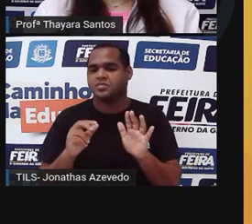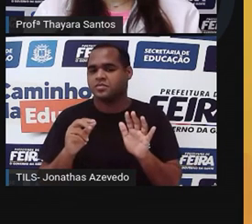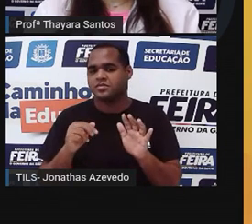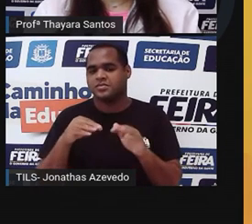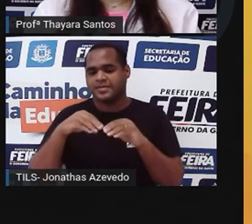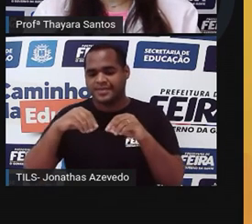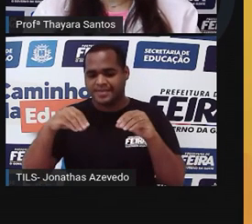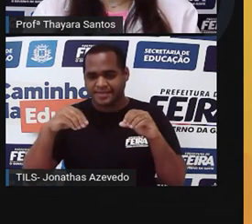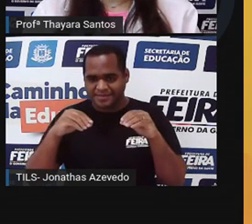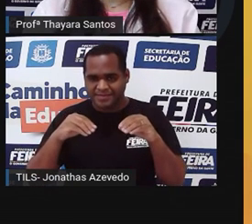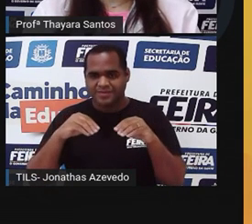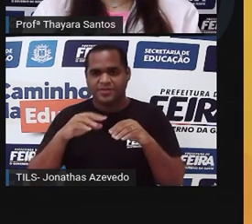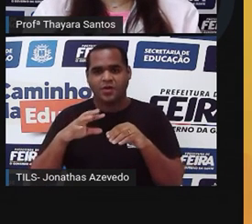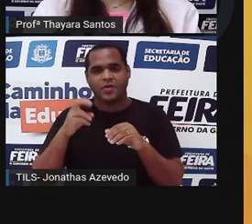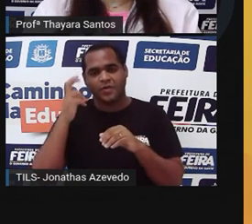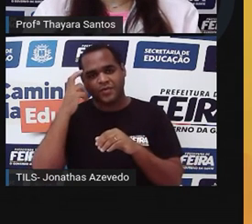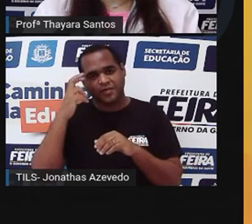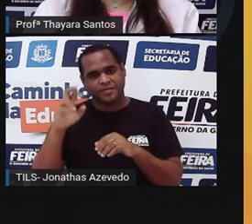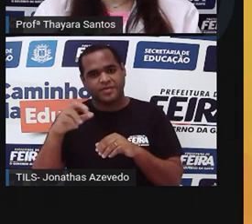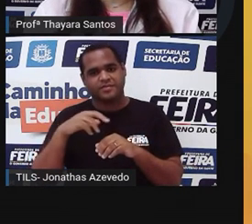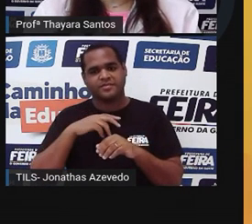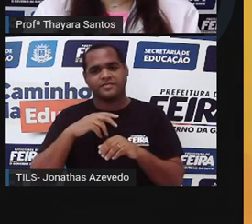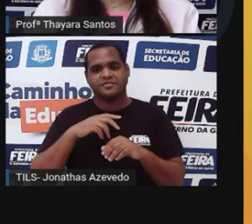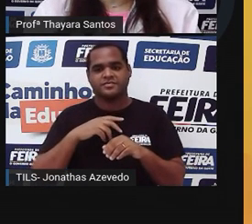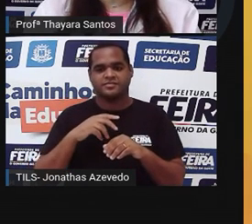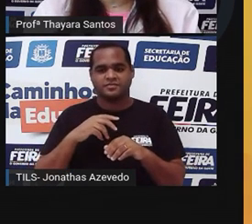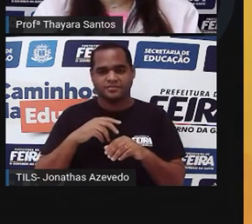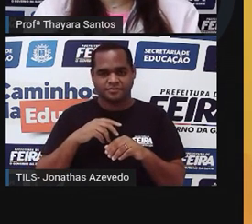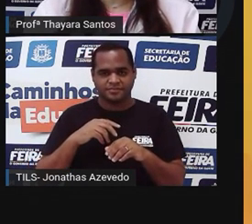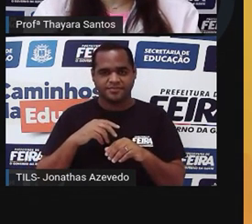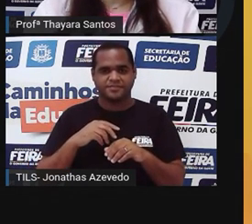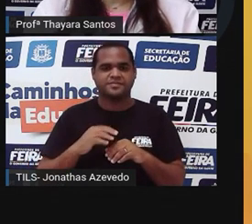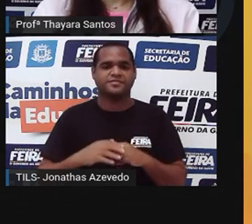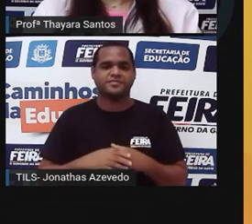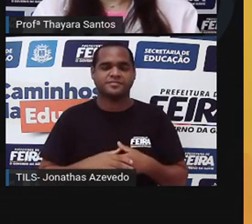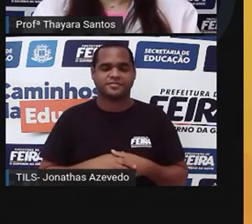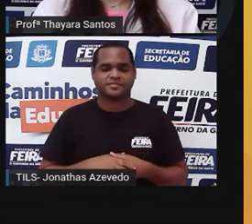colocar como cultural e a decomposição eu vou colocar como,